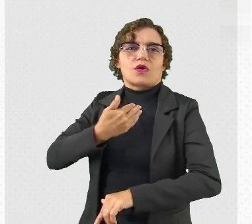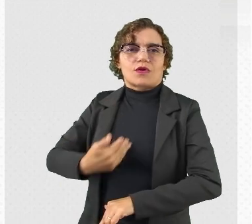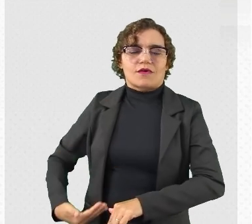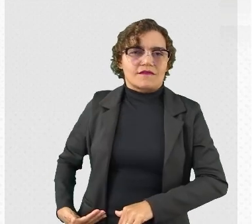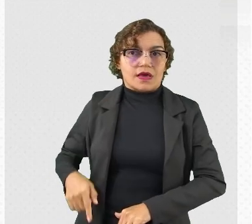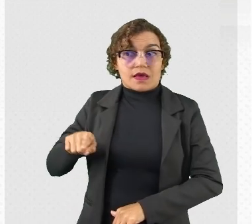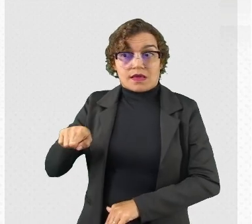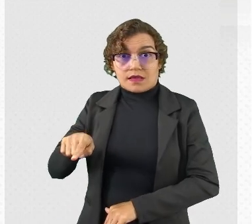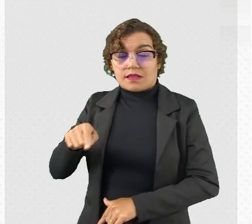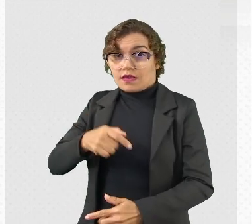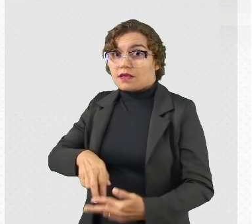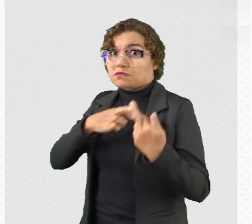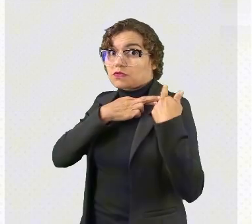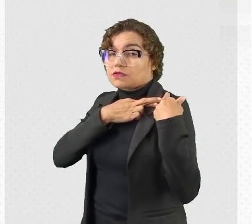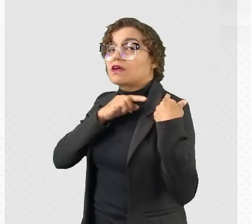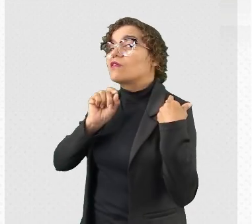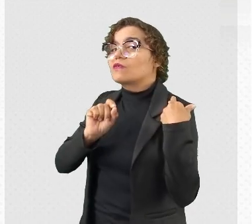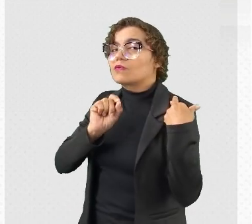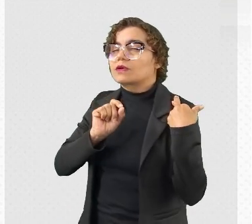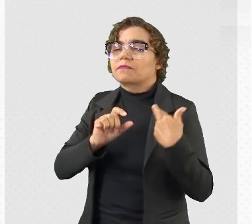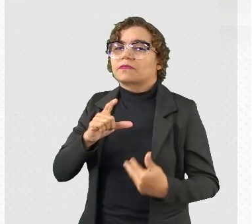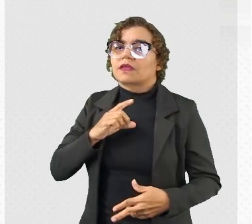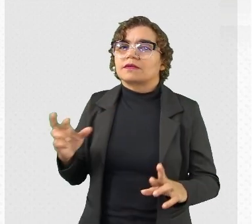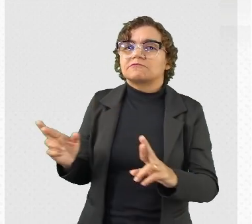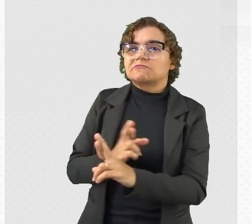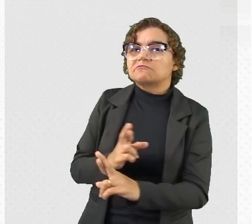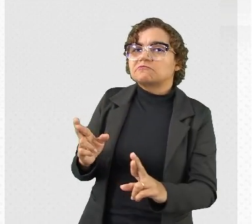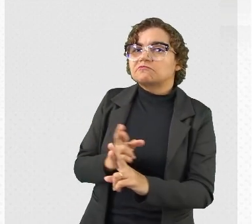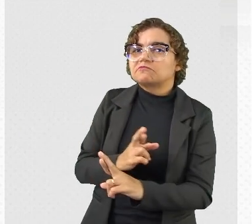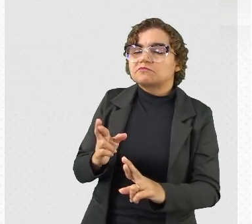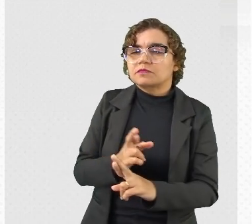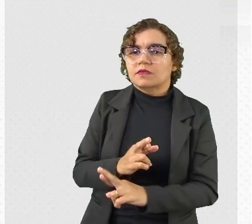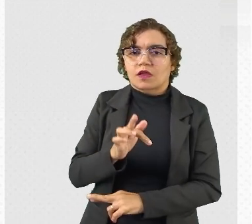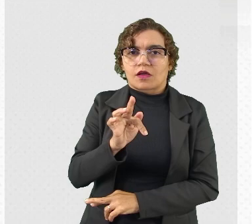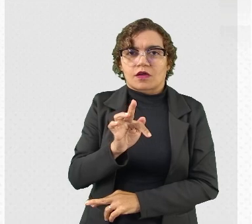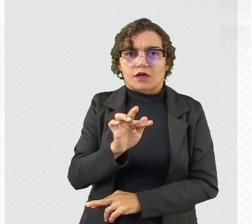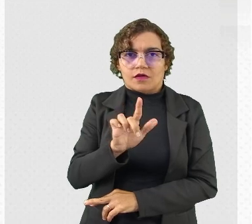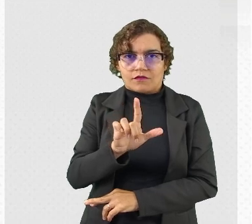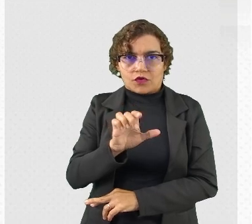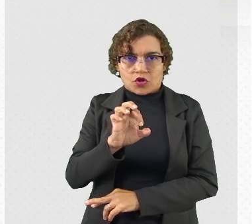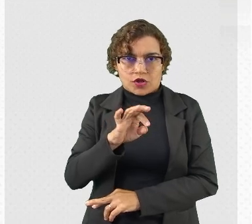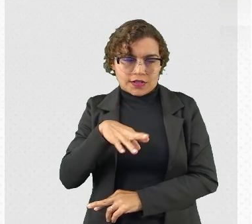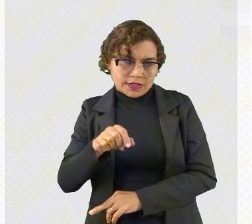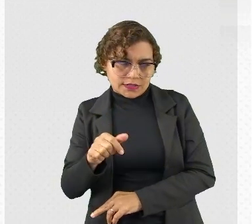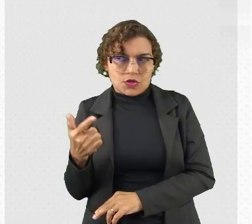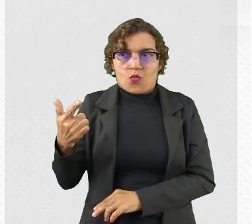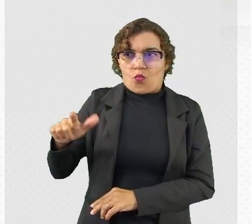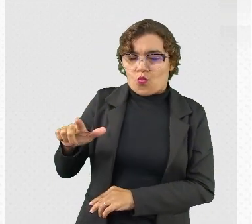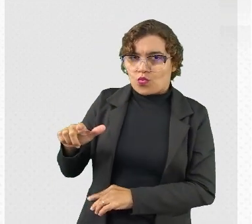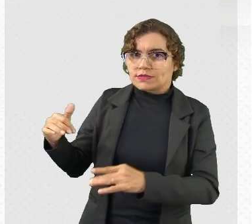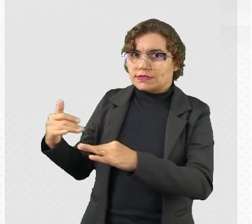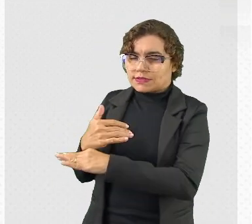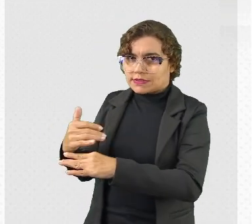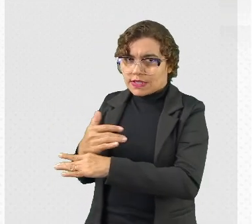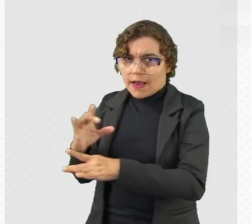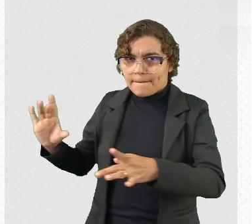ser responsável pela relação de Florença com as outras cidades, né, com os outros estados. E